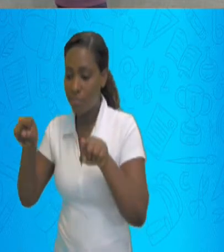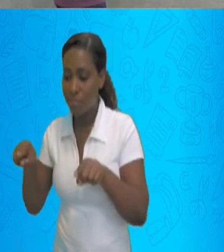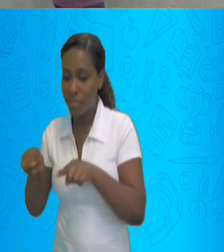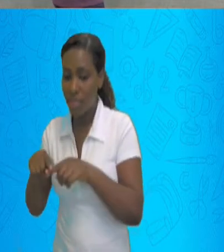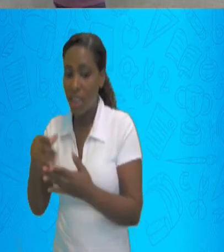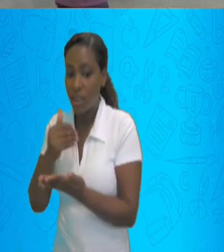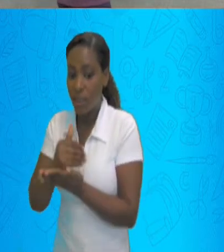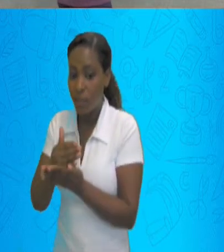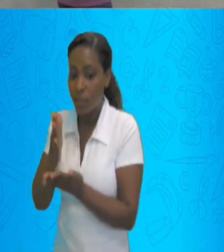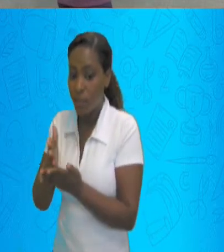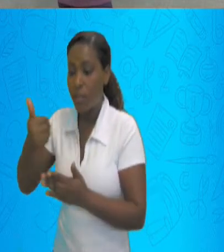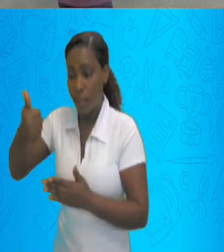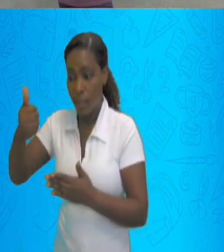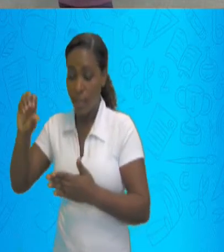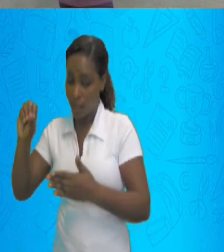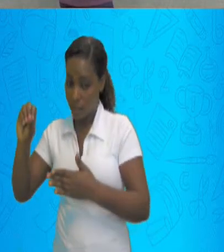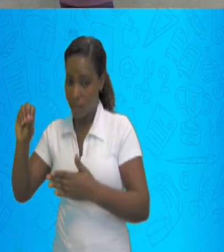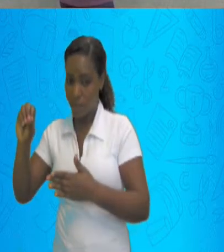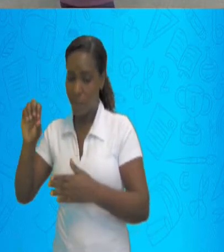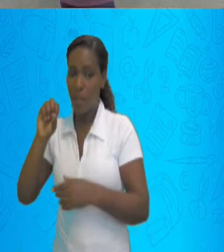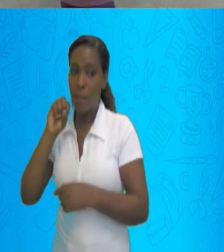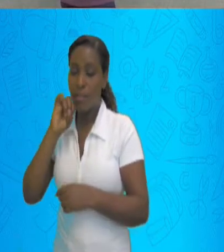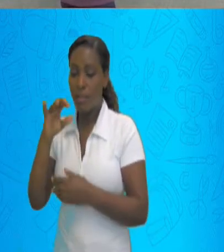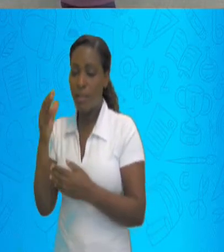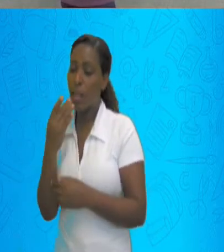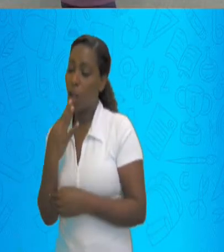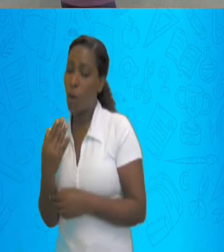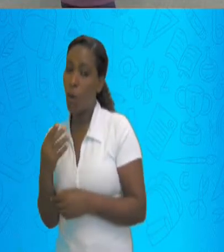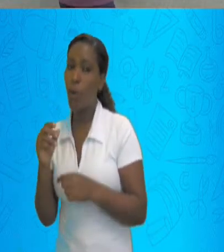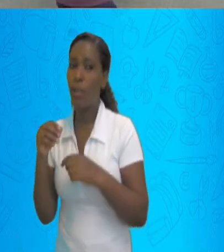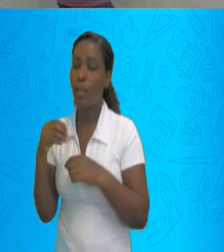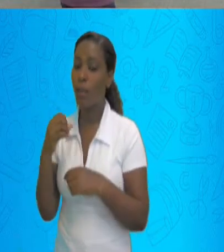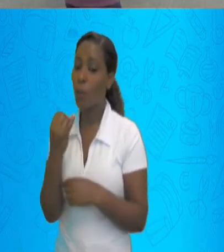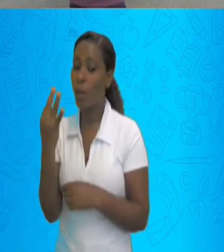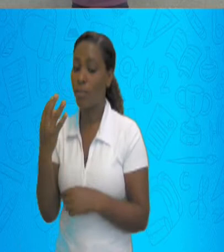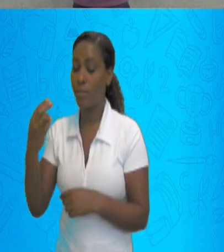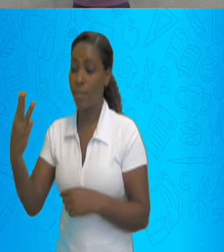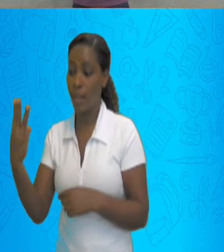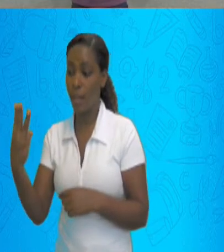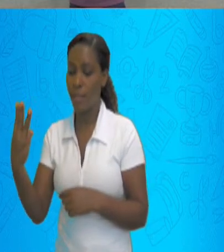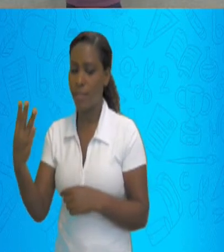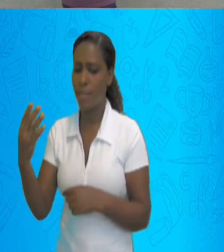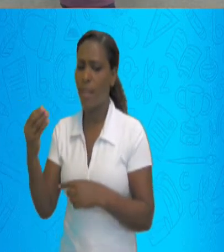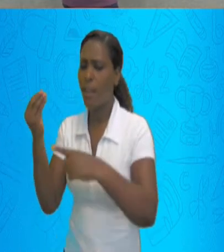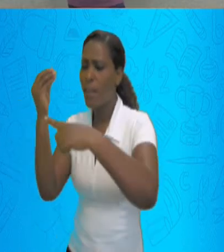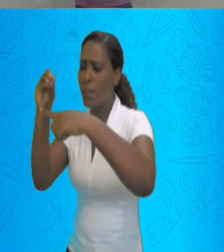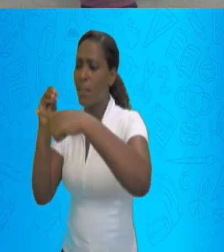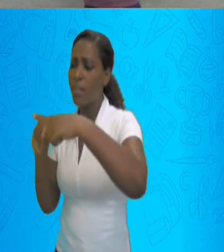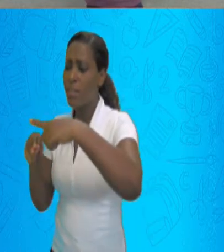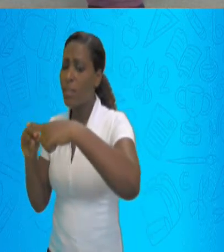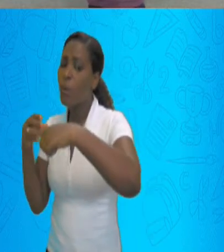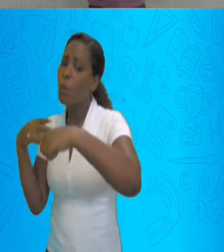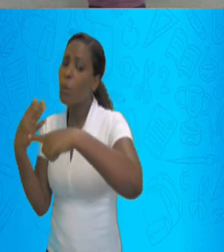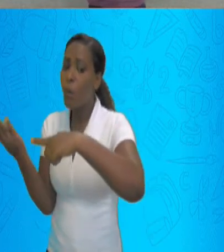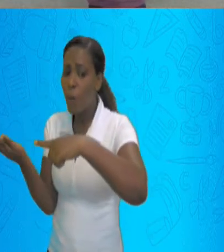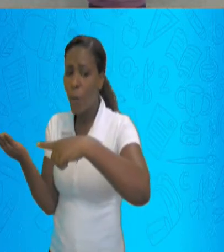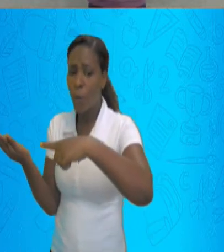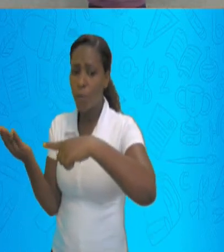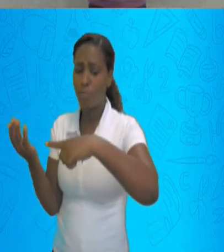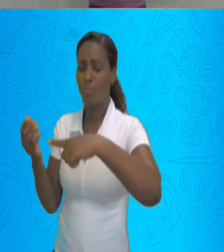partes iguais. Se nós formos pintar aqui, vamos pintar 3 partes dessa figura. Qual a fração que nós teremos? Teremos